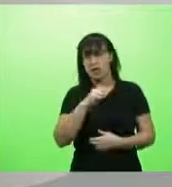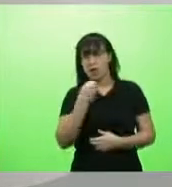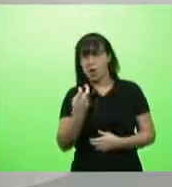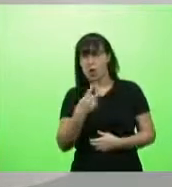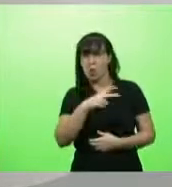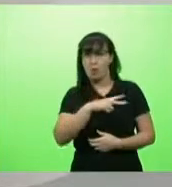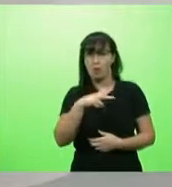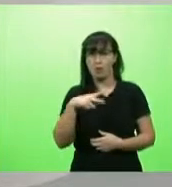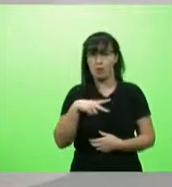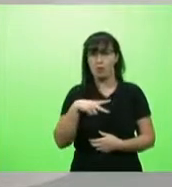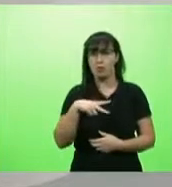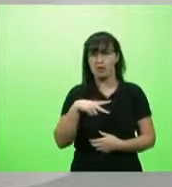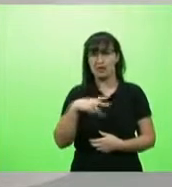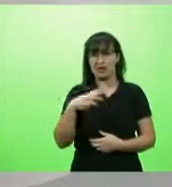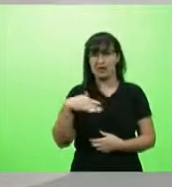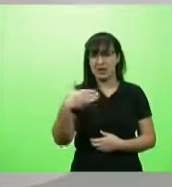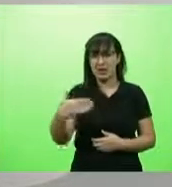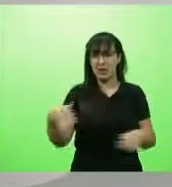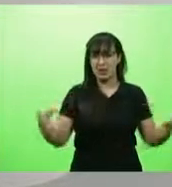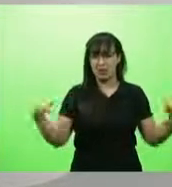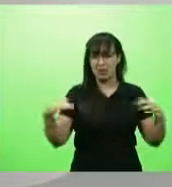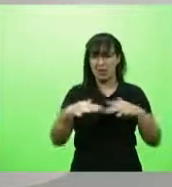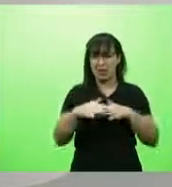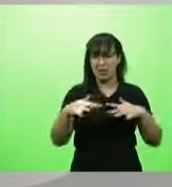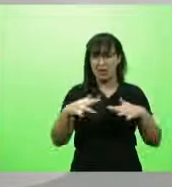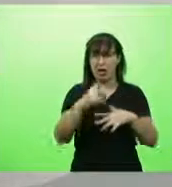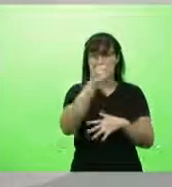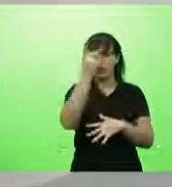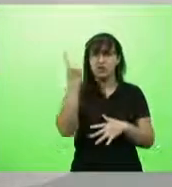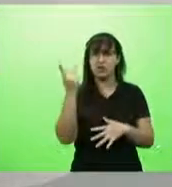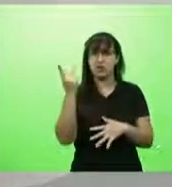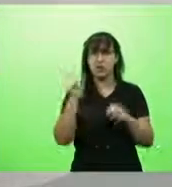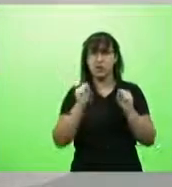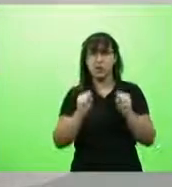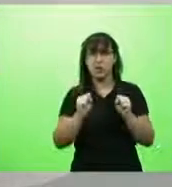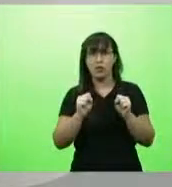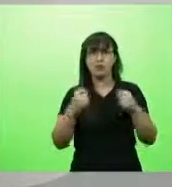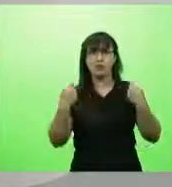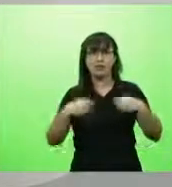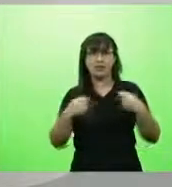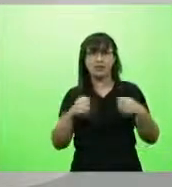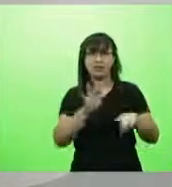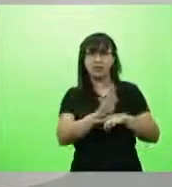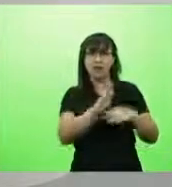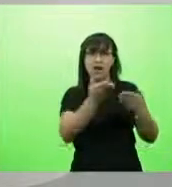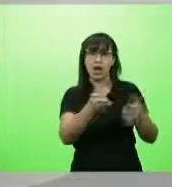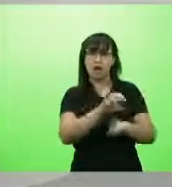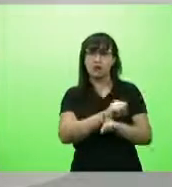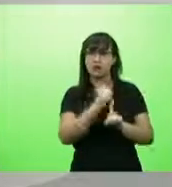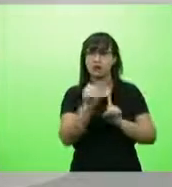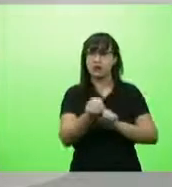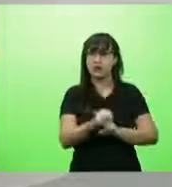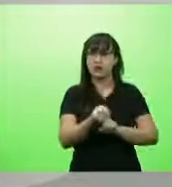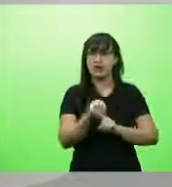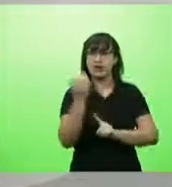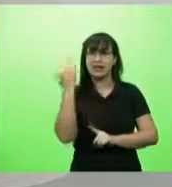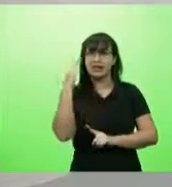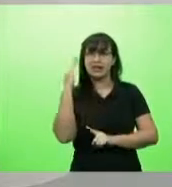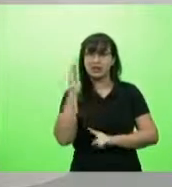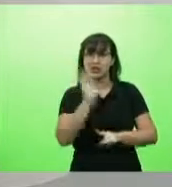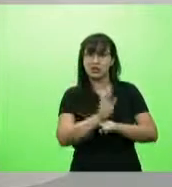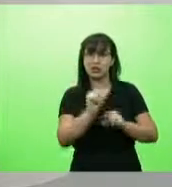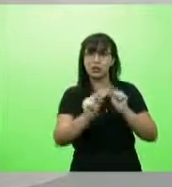resulte em aglomeração de pessoas, que a gente construa a consciência da sociedade, que não é hora de